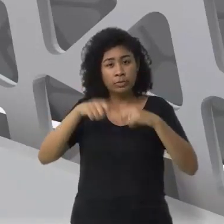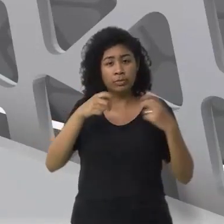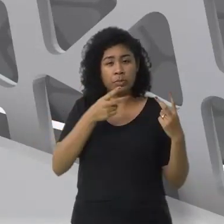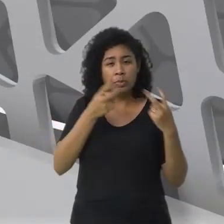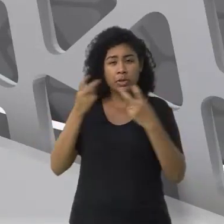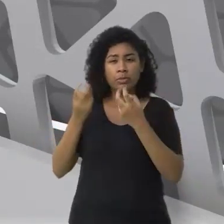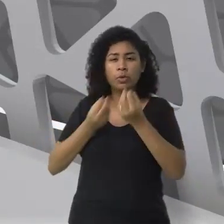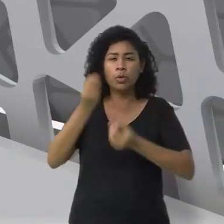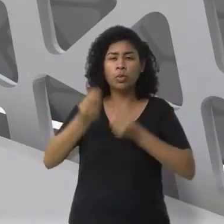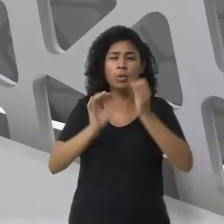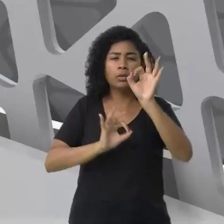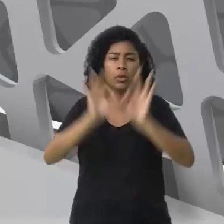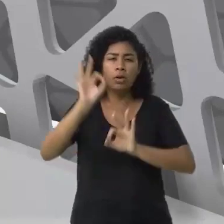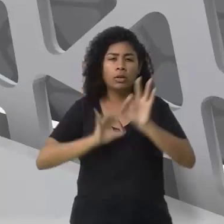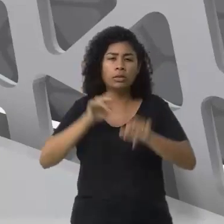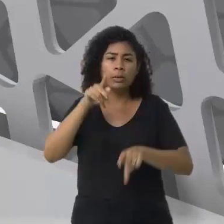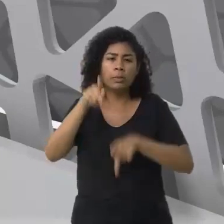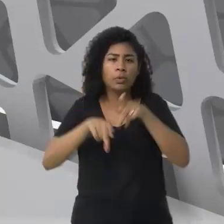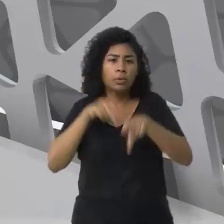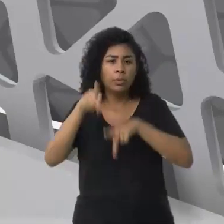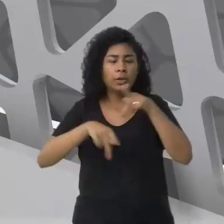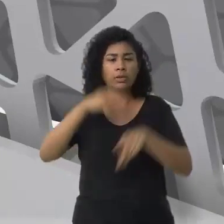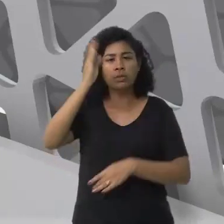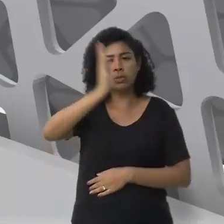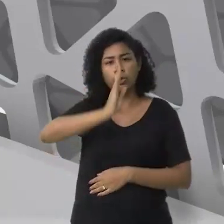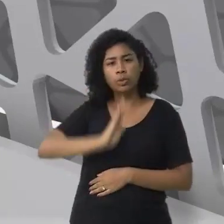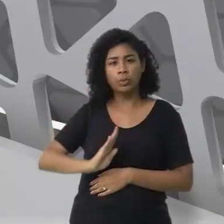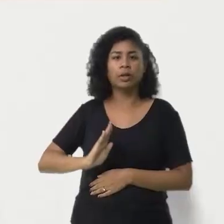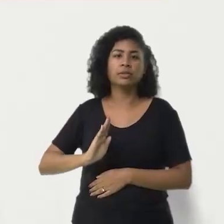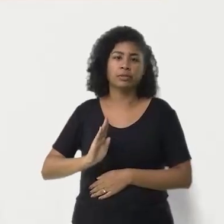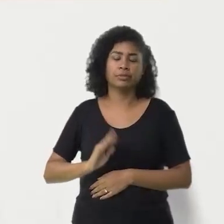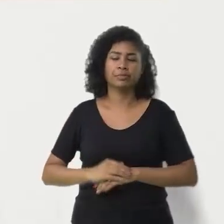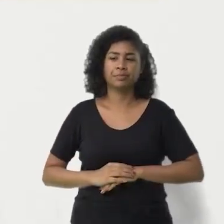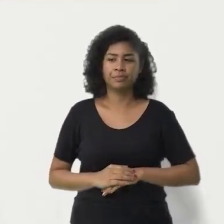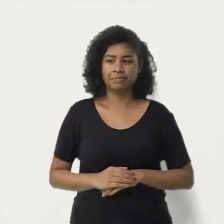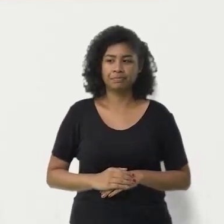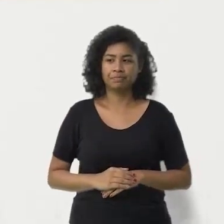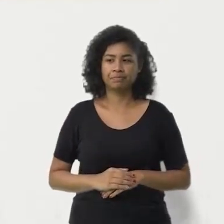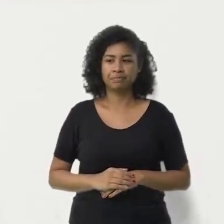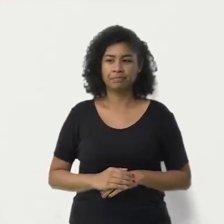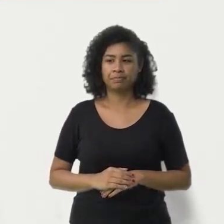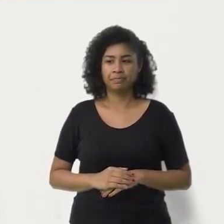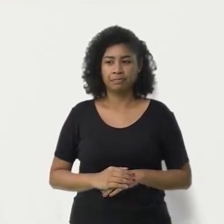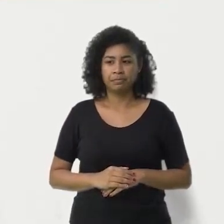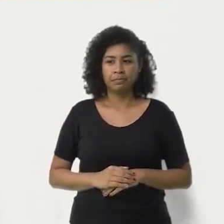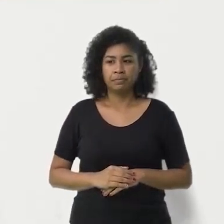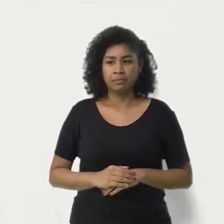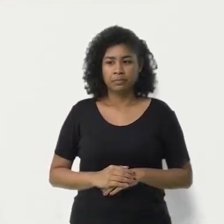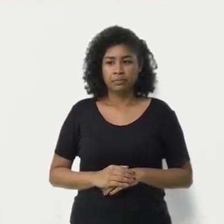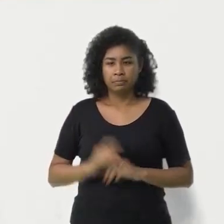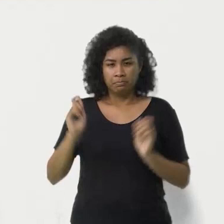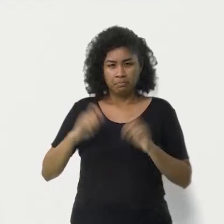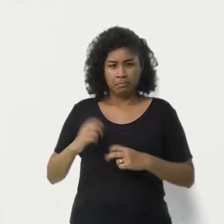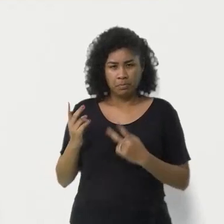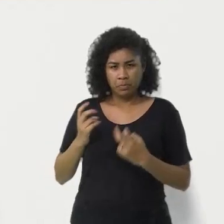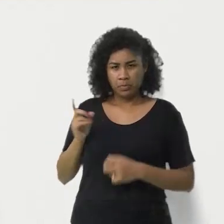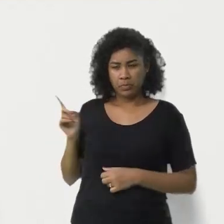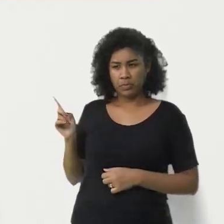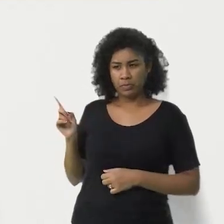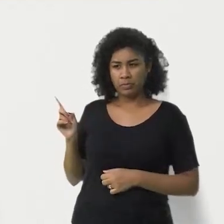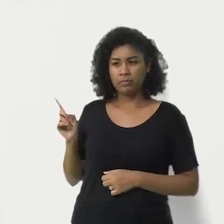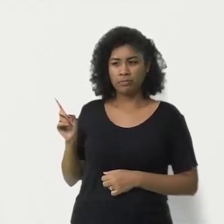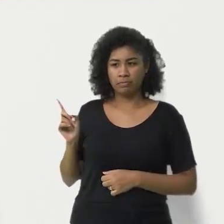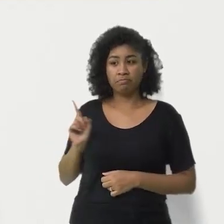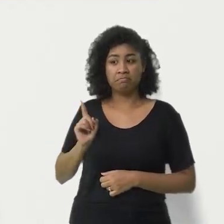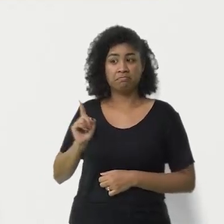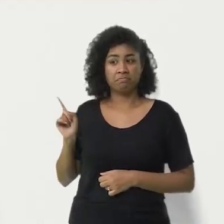distribuição da população brasileira em relação à idade. Olha só, vocês podem observar aí uma